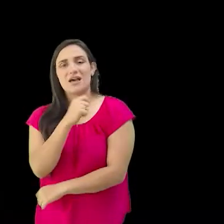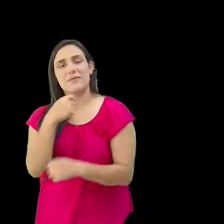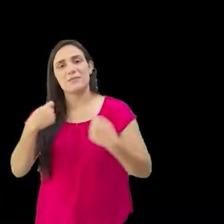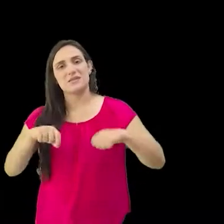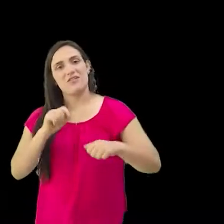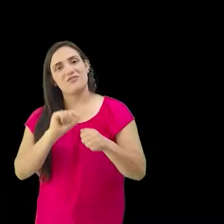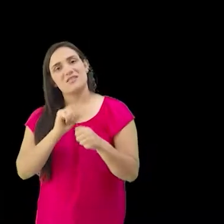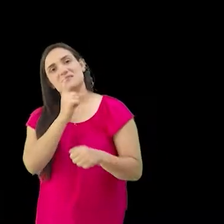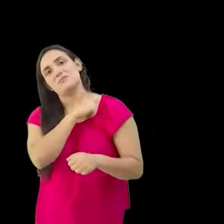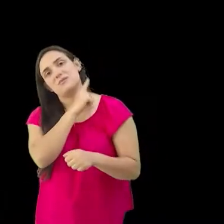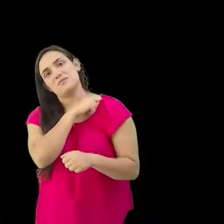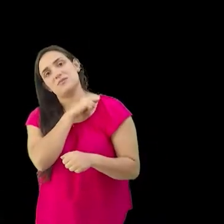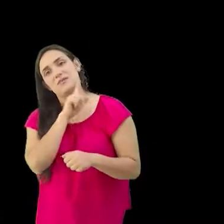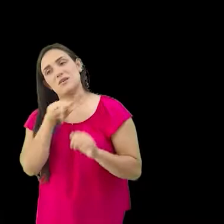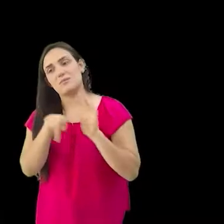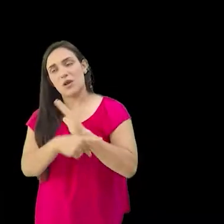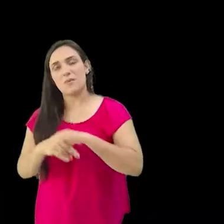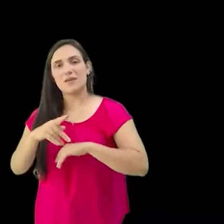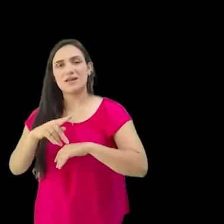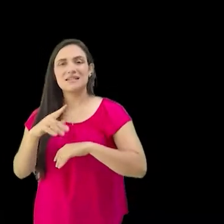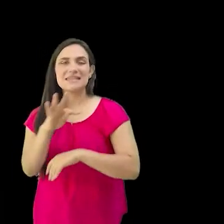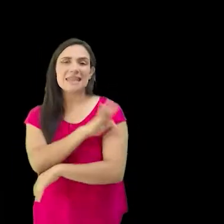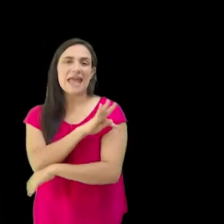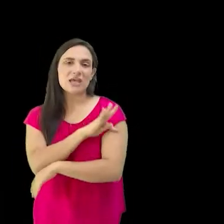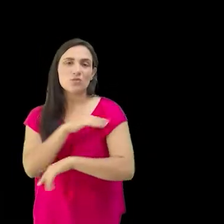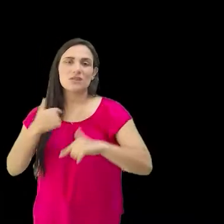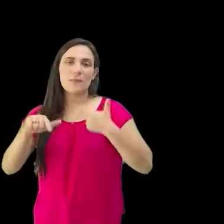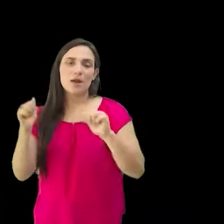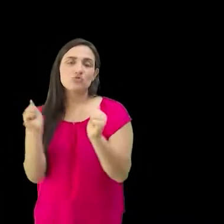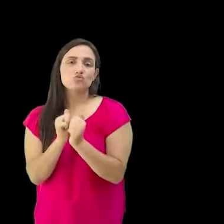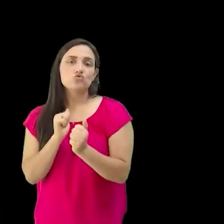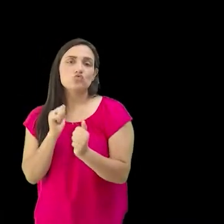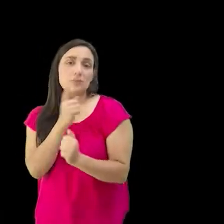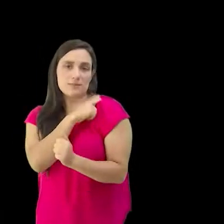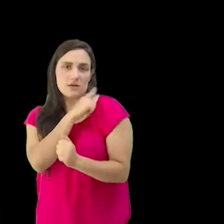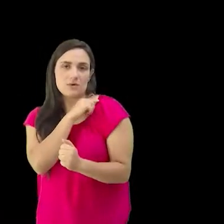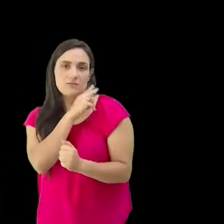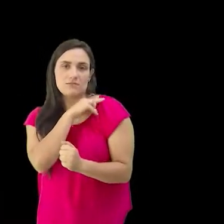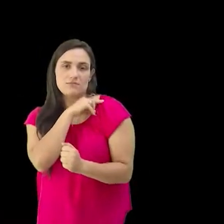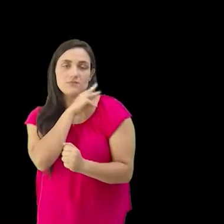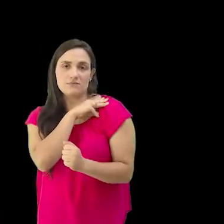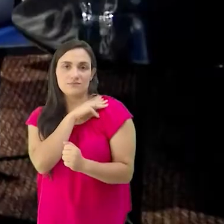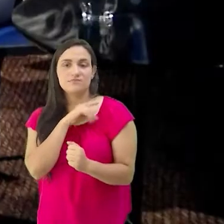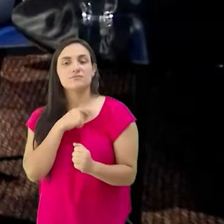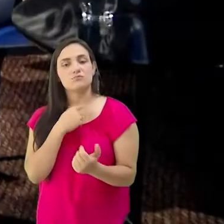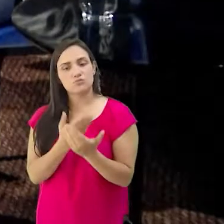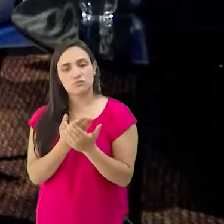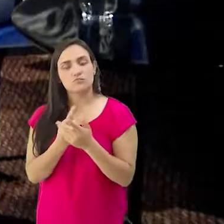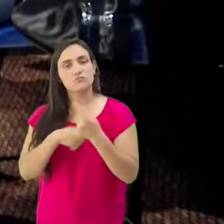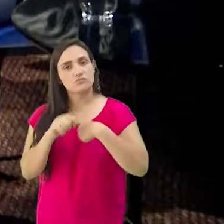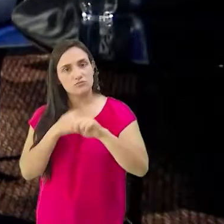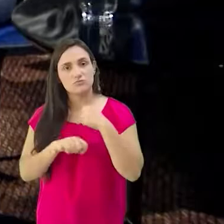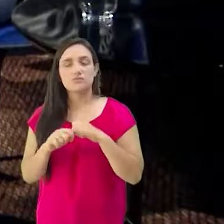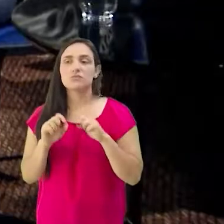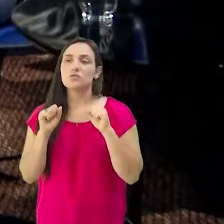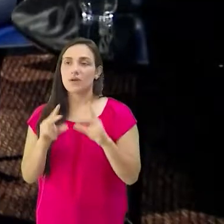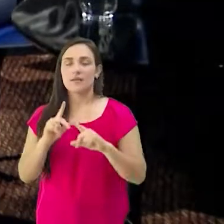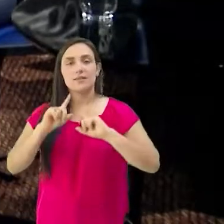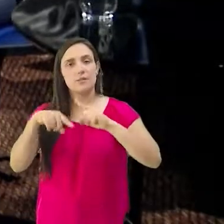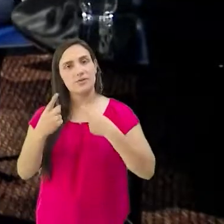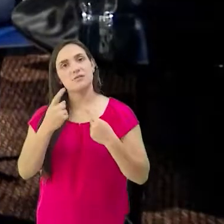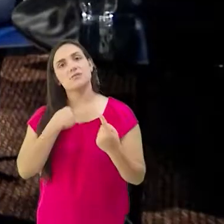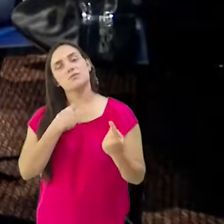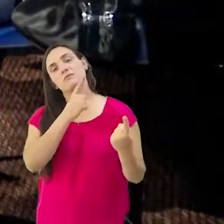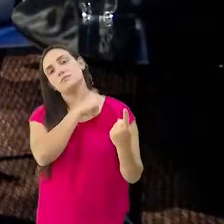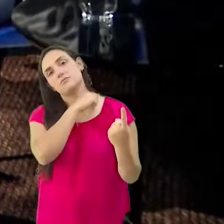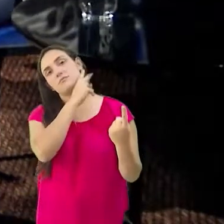científico, que era contabilidade, aí eu fiz o primeiro científico, depois, no segundo ano, que eu fui para o Dom Bosco. A vida toda ali, A vida toda ali. Da tua